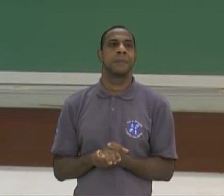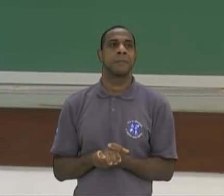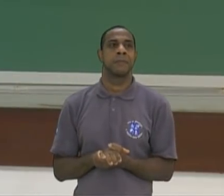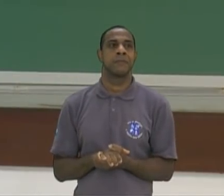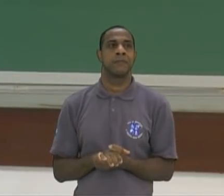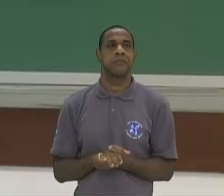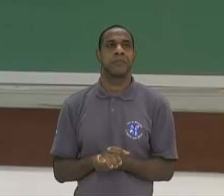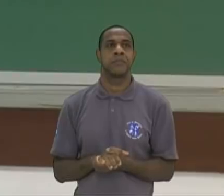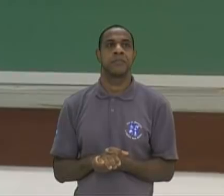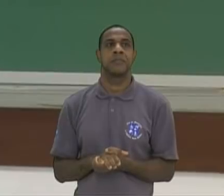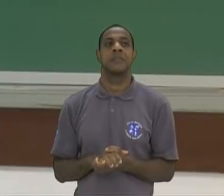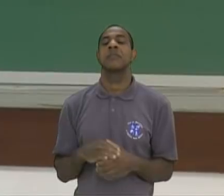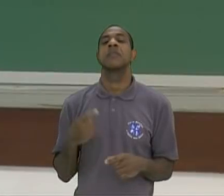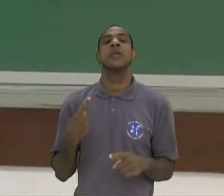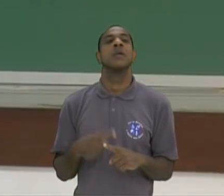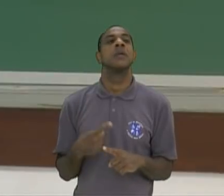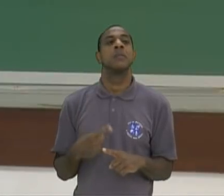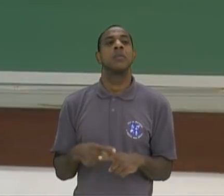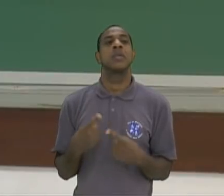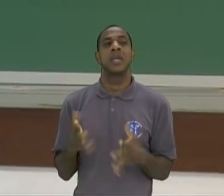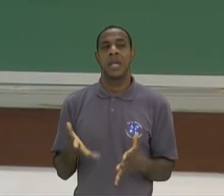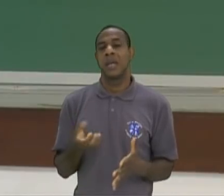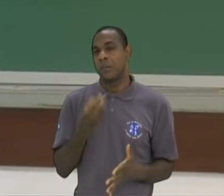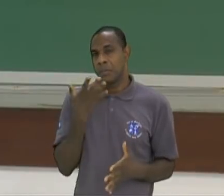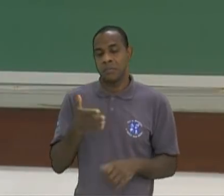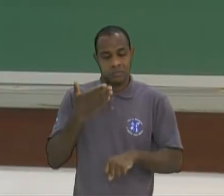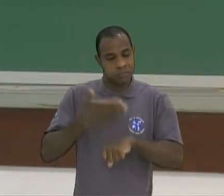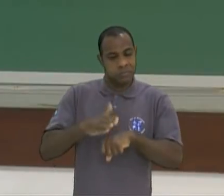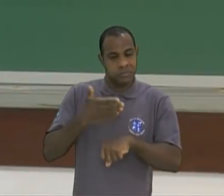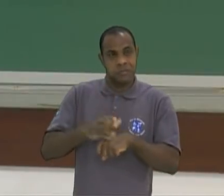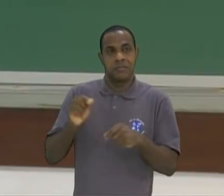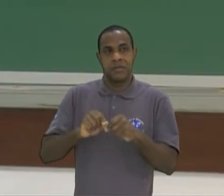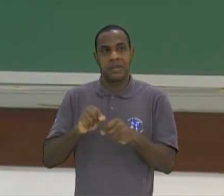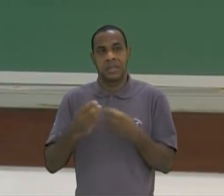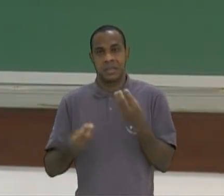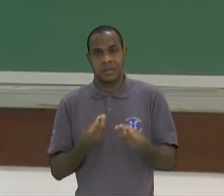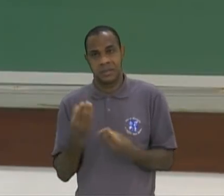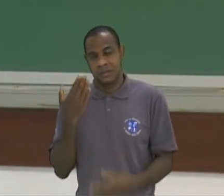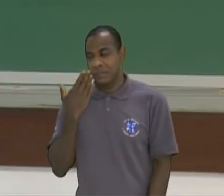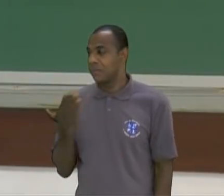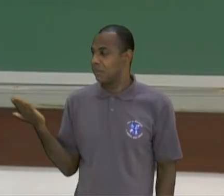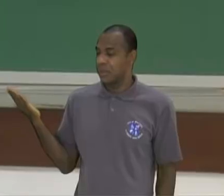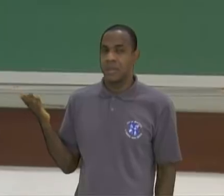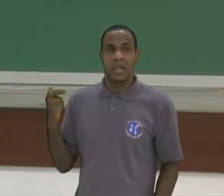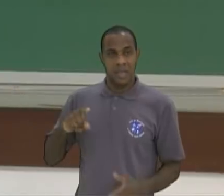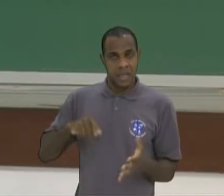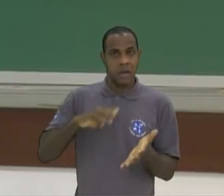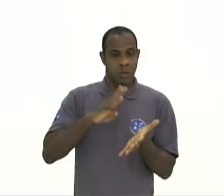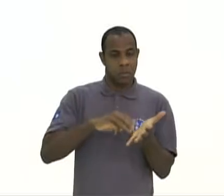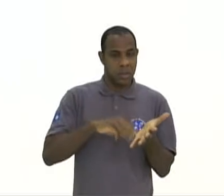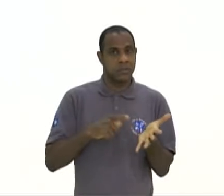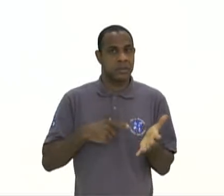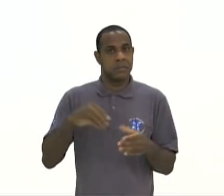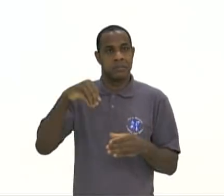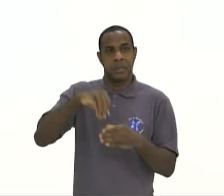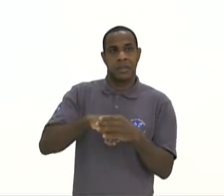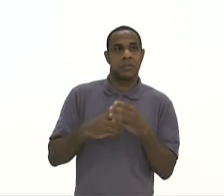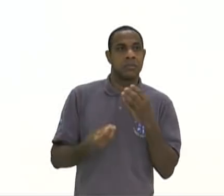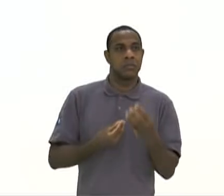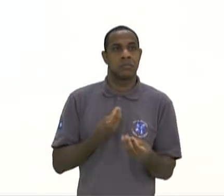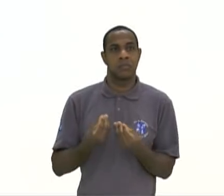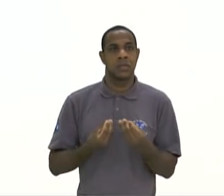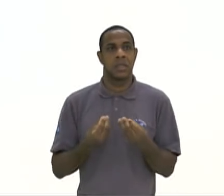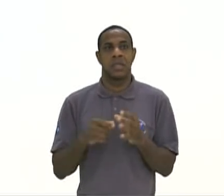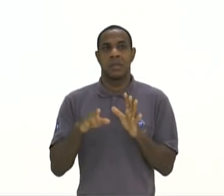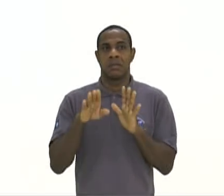vocês. E por que é recomendada, então, a prática da antiginástica? Então, ela é um método que vai trabalhar dentro das leis naturais de um corpo, né?